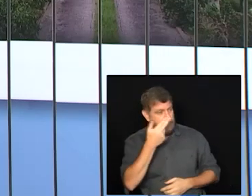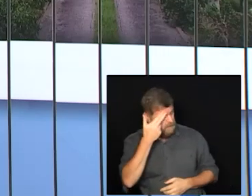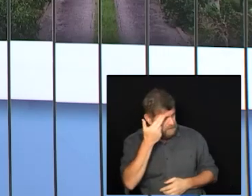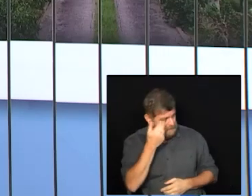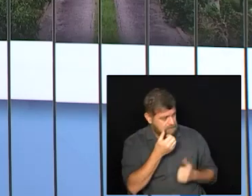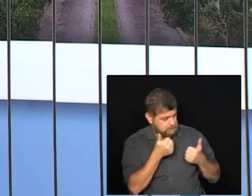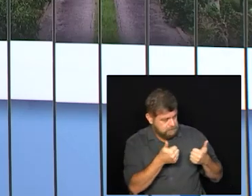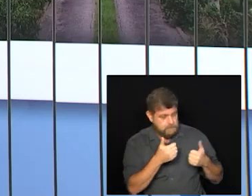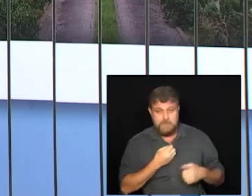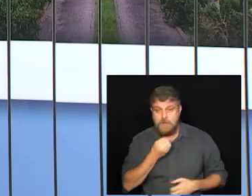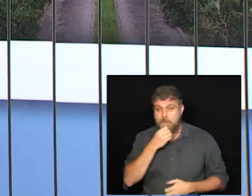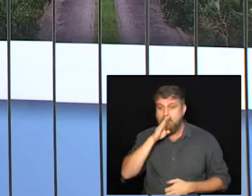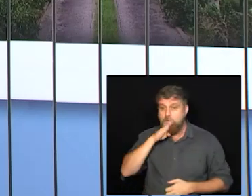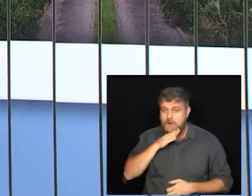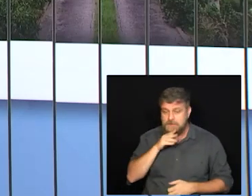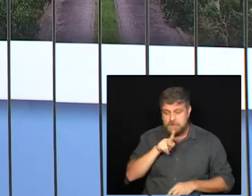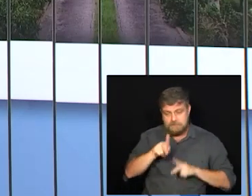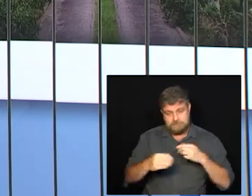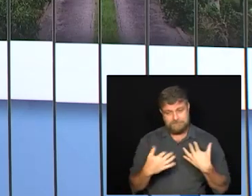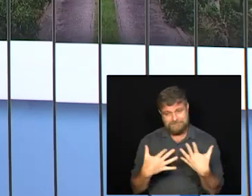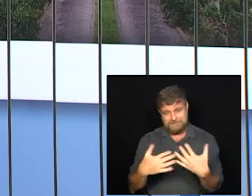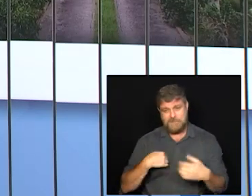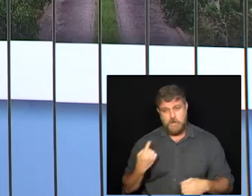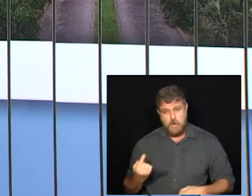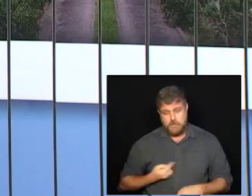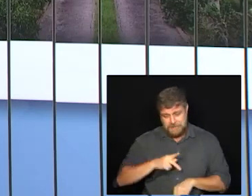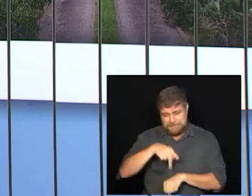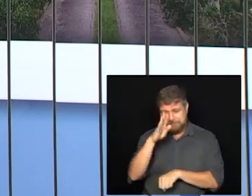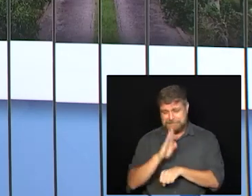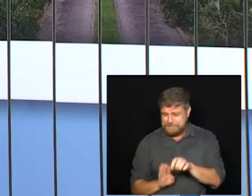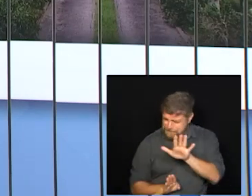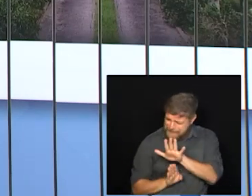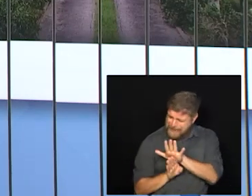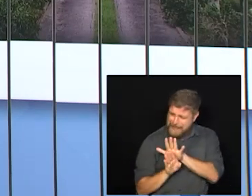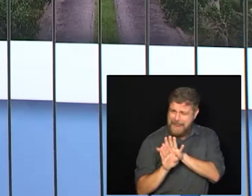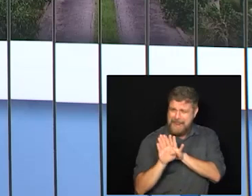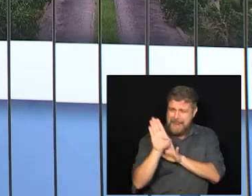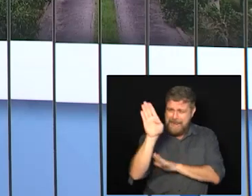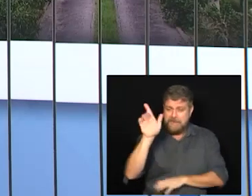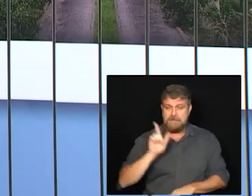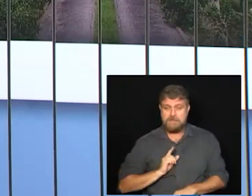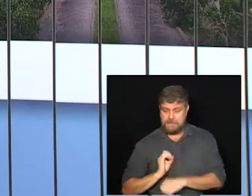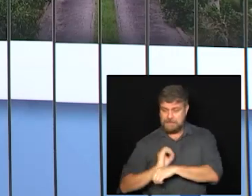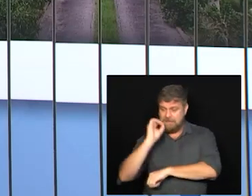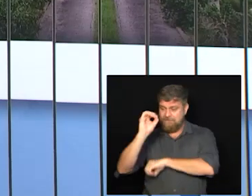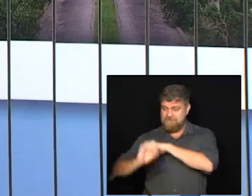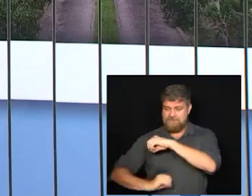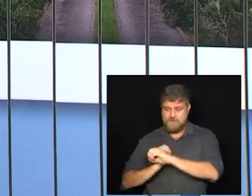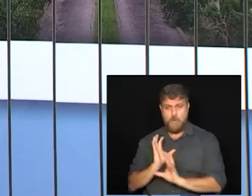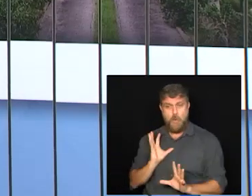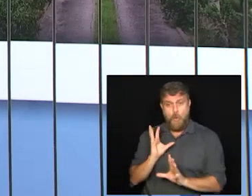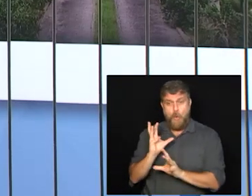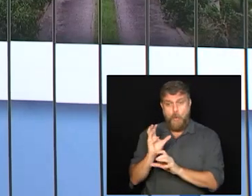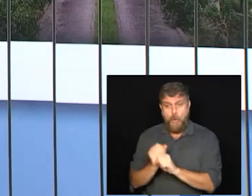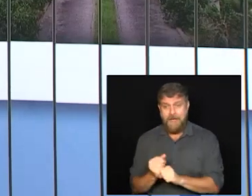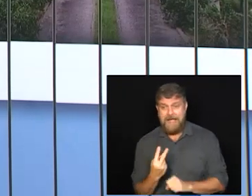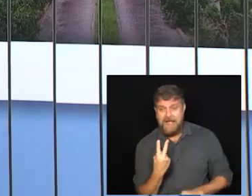casa. Infelizmente, o nosso país aí bateu um recorde e registrou em 24 horas